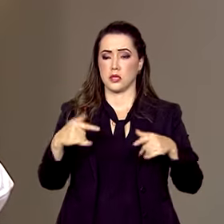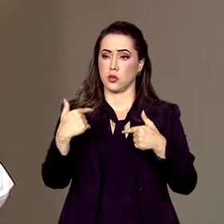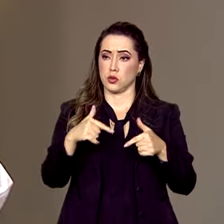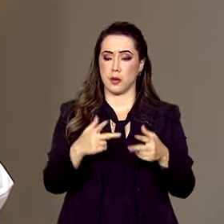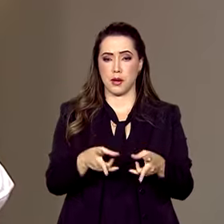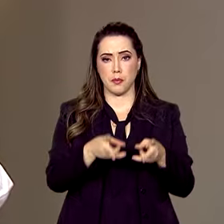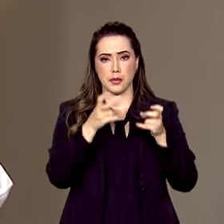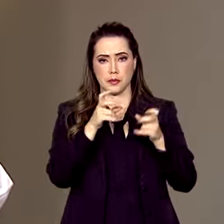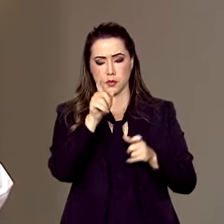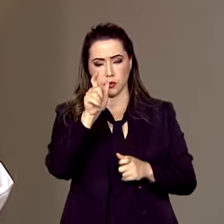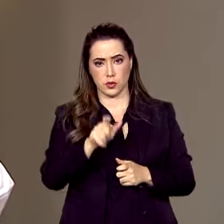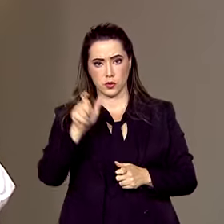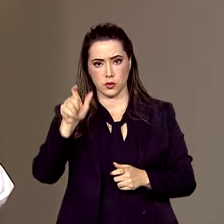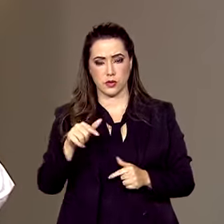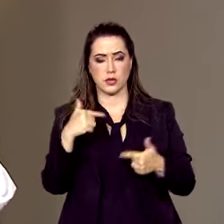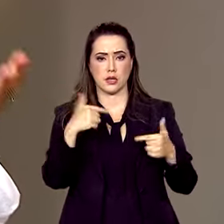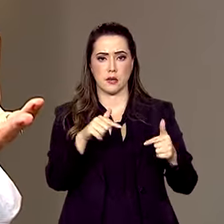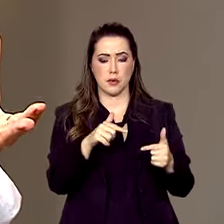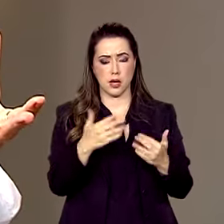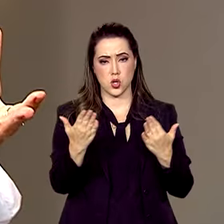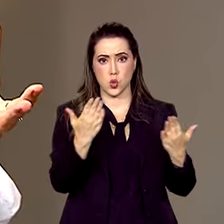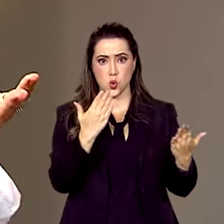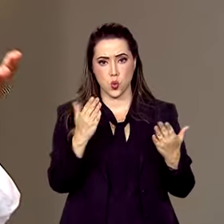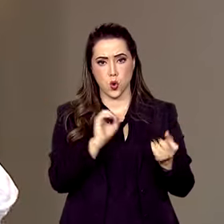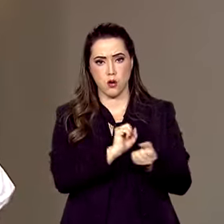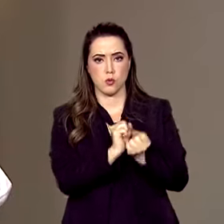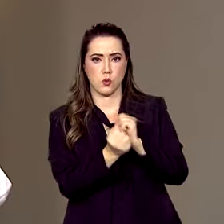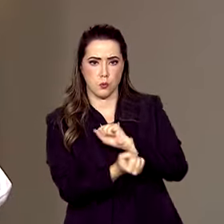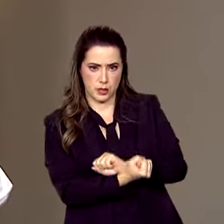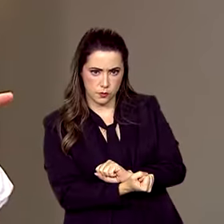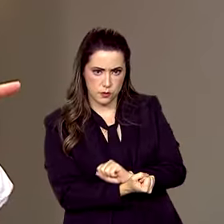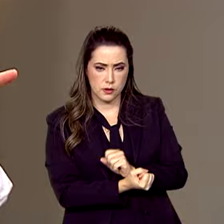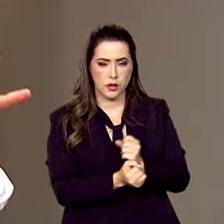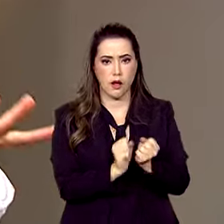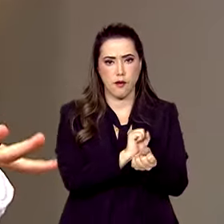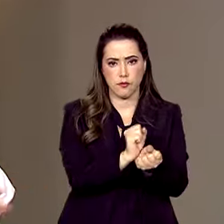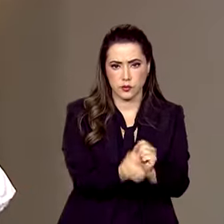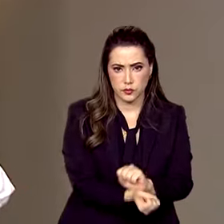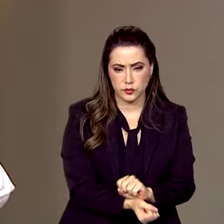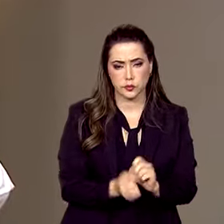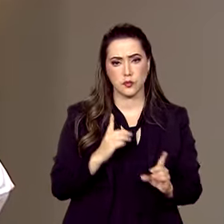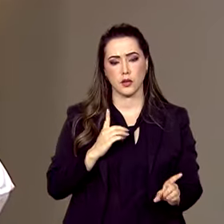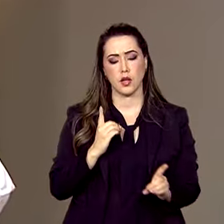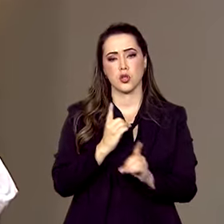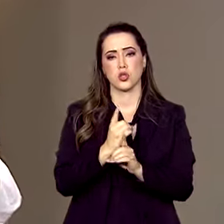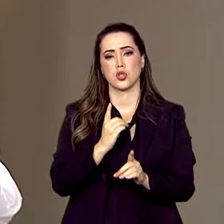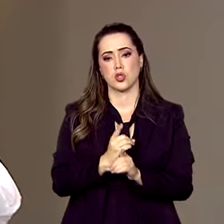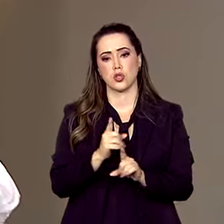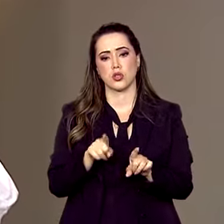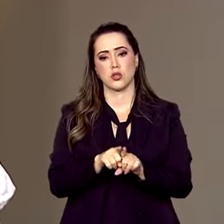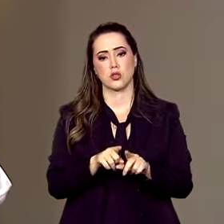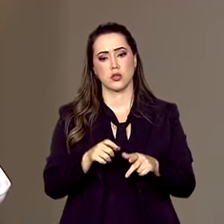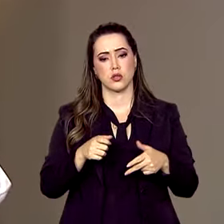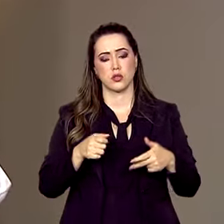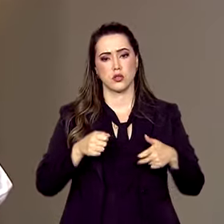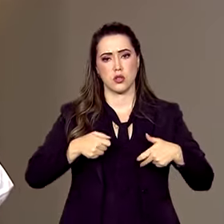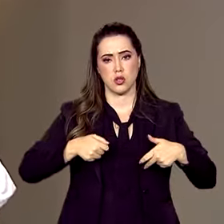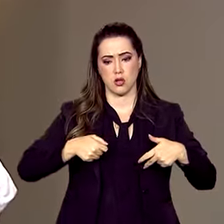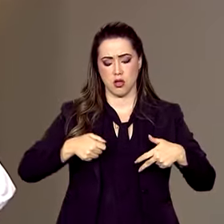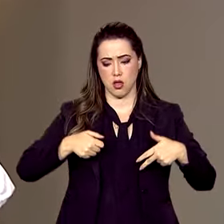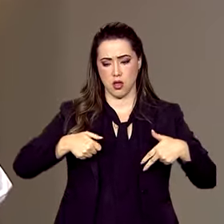que estavam em situação análoga à escravidão. Inclusive encontramos agrotóxicos, né,